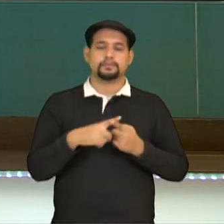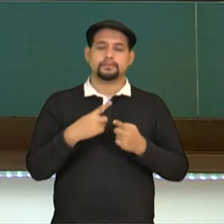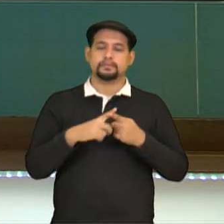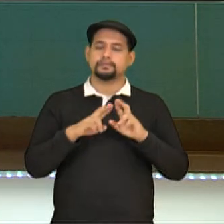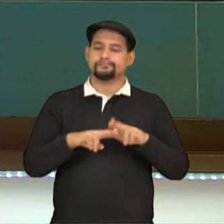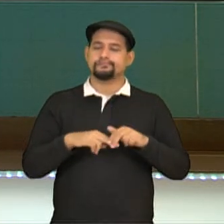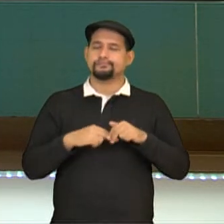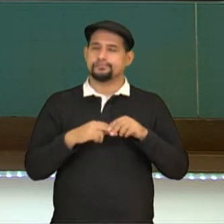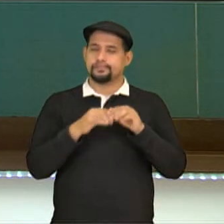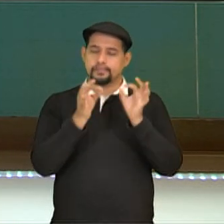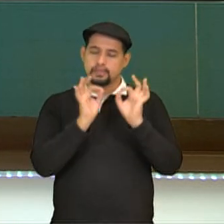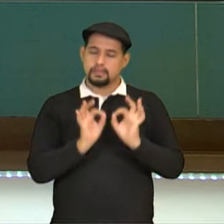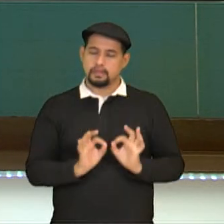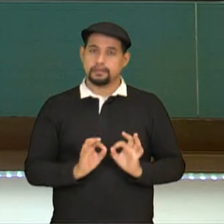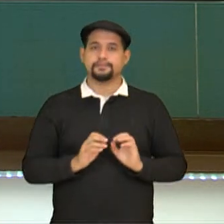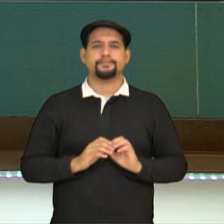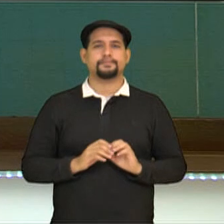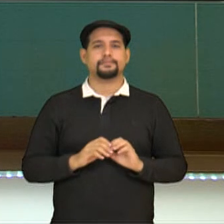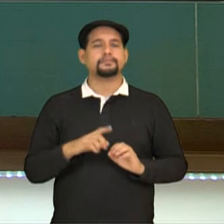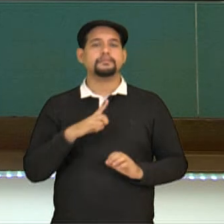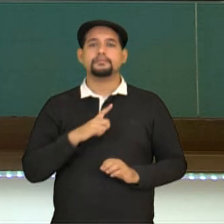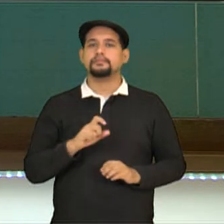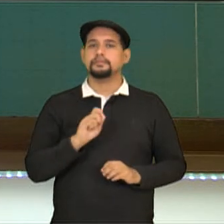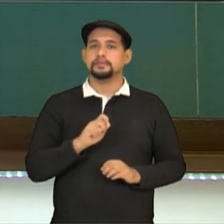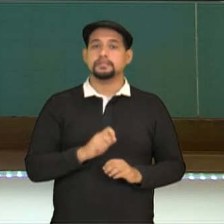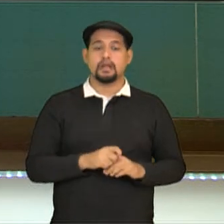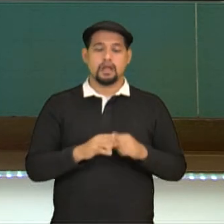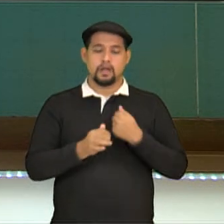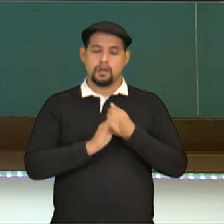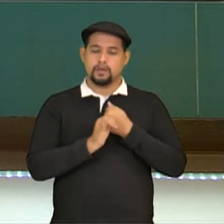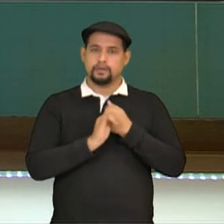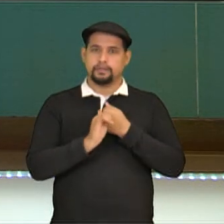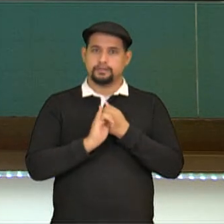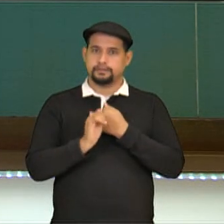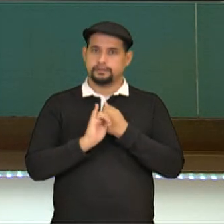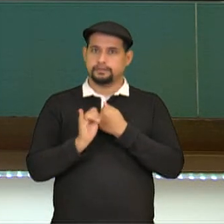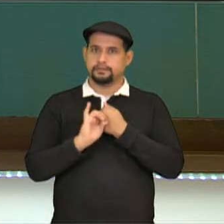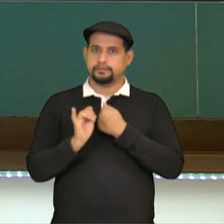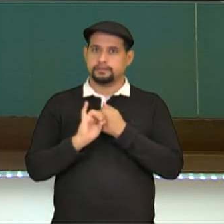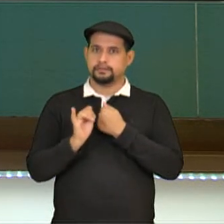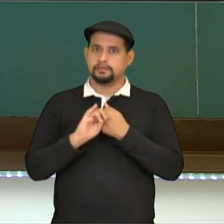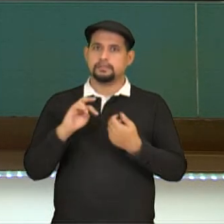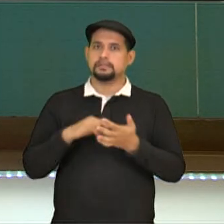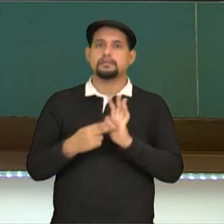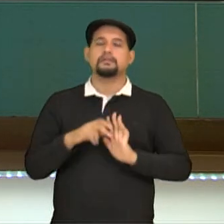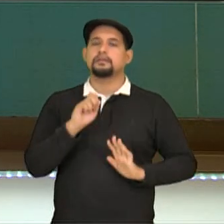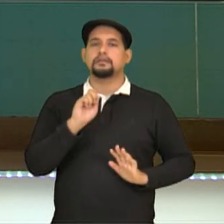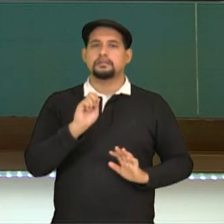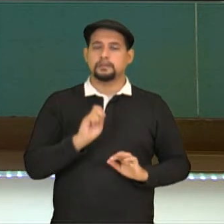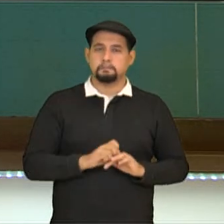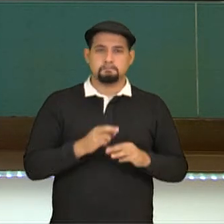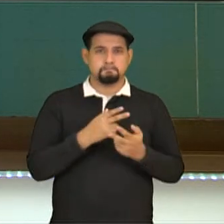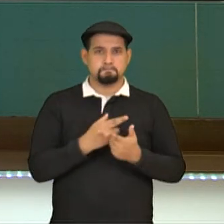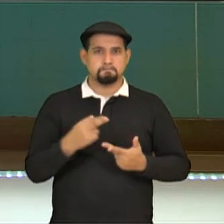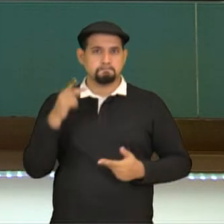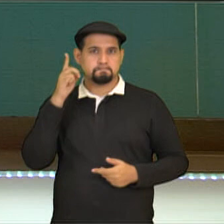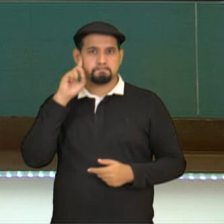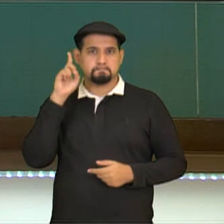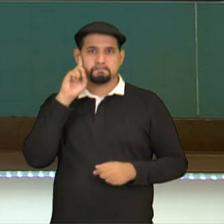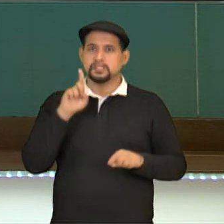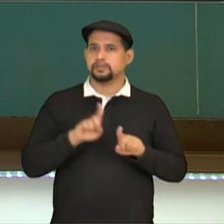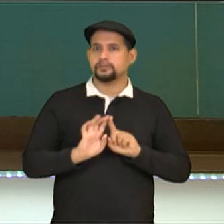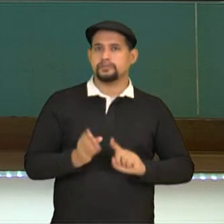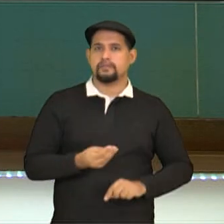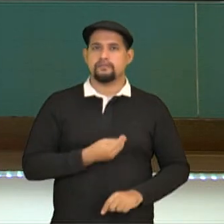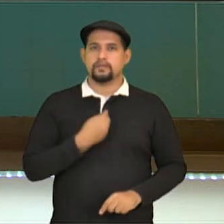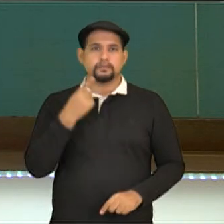acrescenta elementos da ficção. E aí nós temos a crônica, né? Então refere-se a um fato do cotidiano,